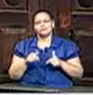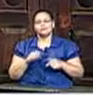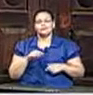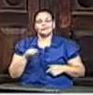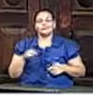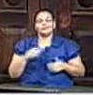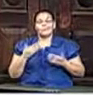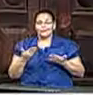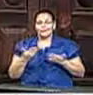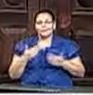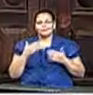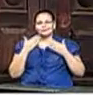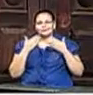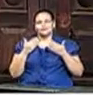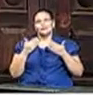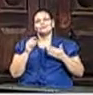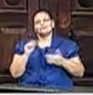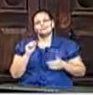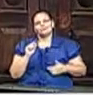Estamos diante agora